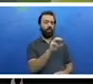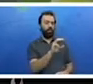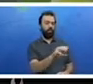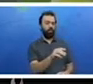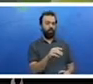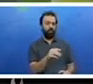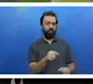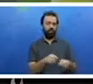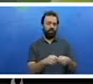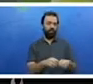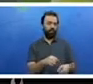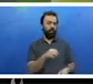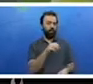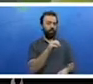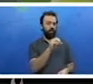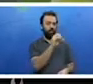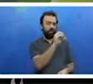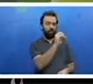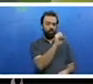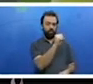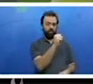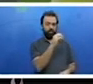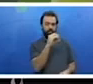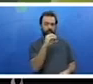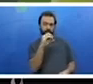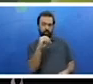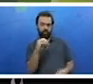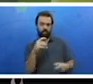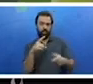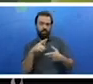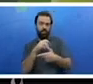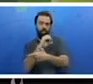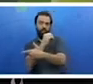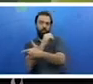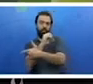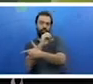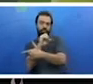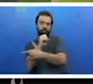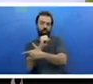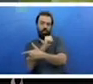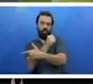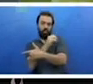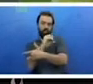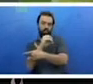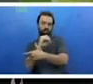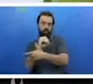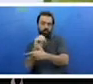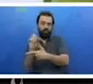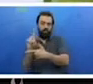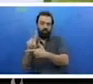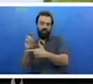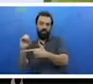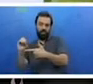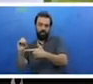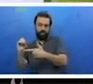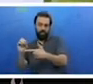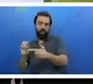40 minutos. É difícil isso aqui, gente. Então, lembrando,